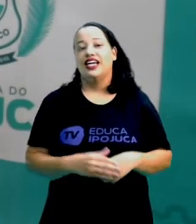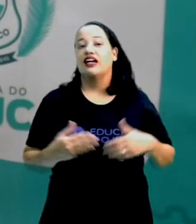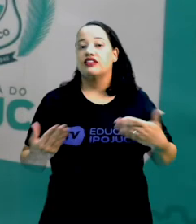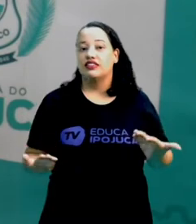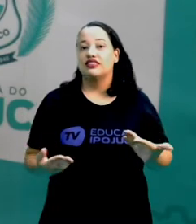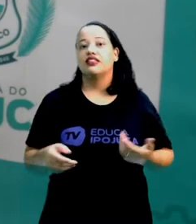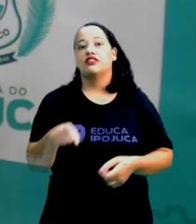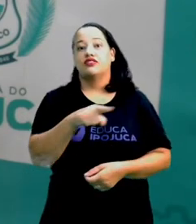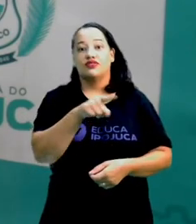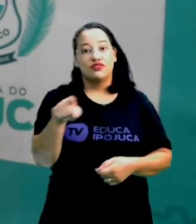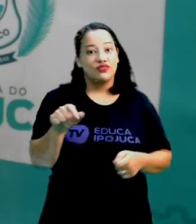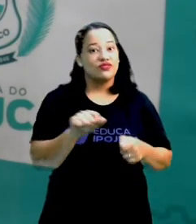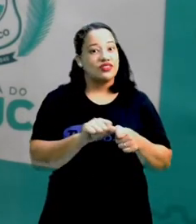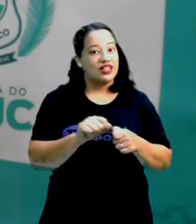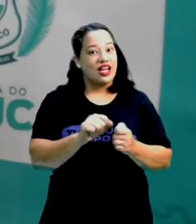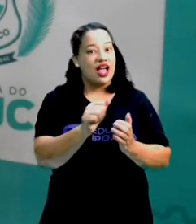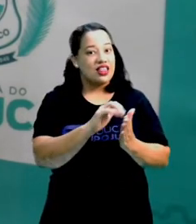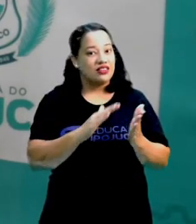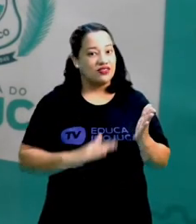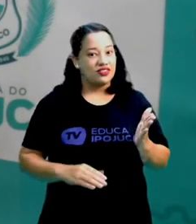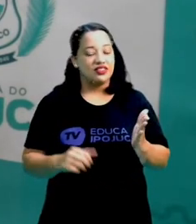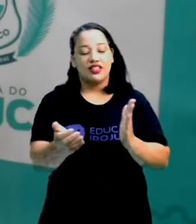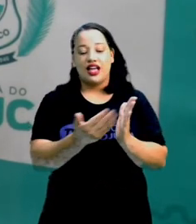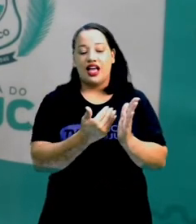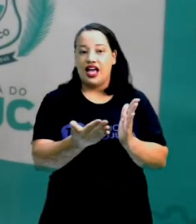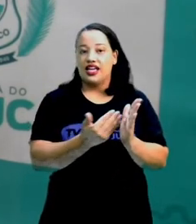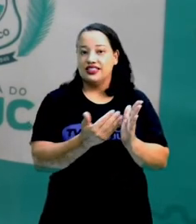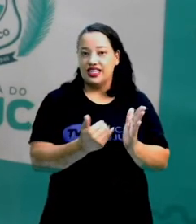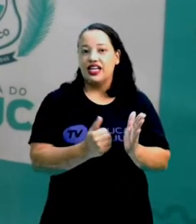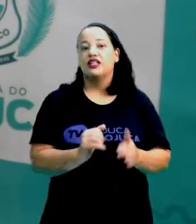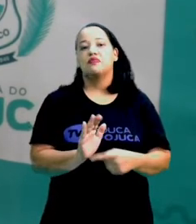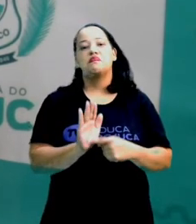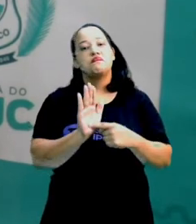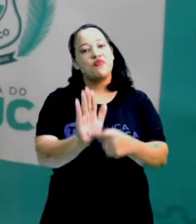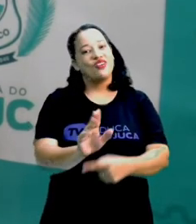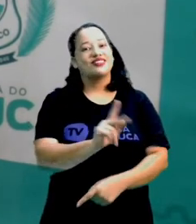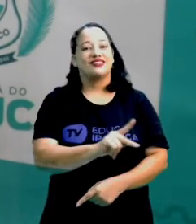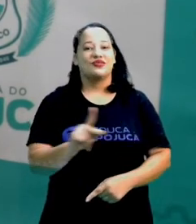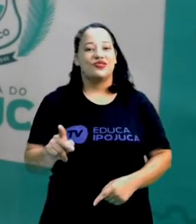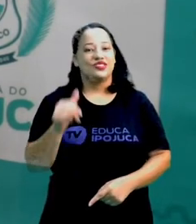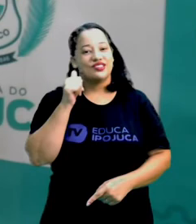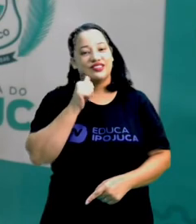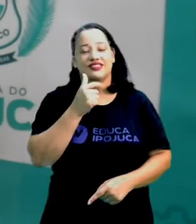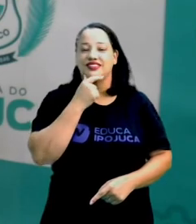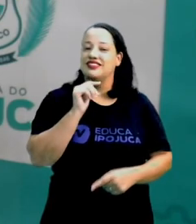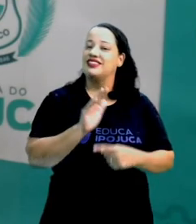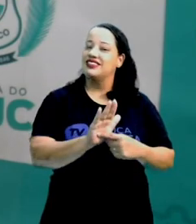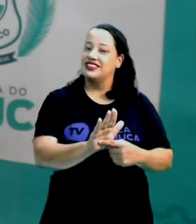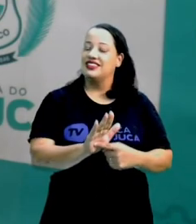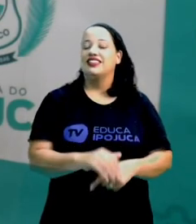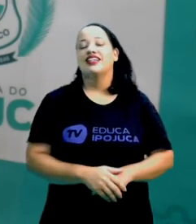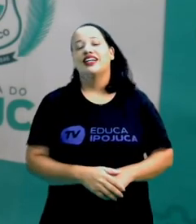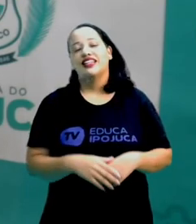essa atividade no caderno de vocês e mostre ao seu professor ou professora